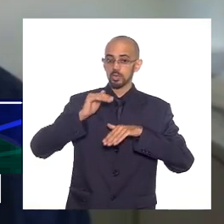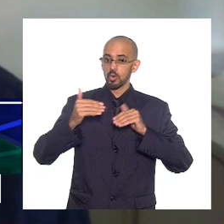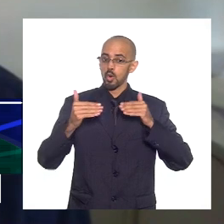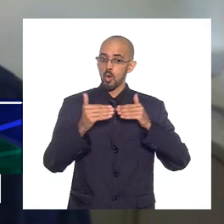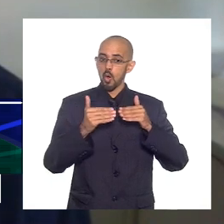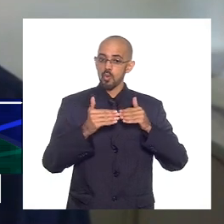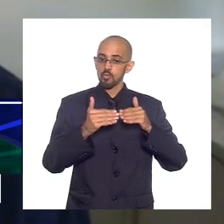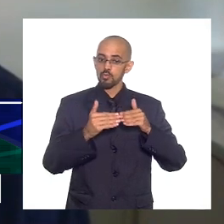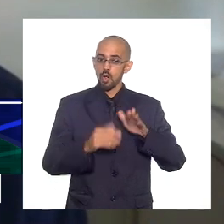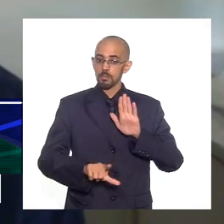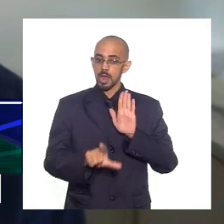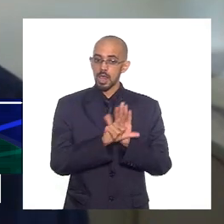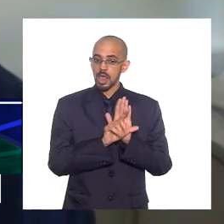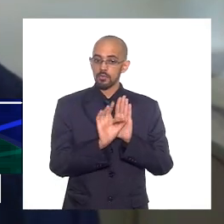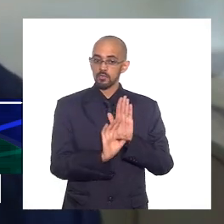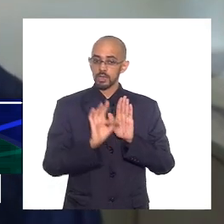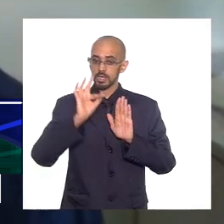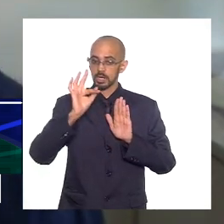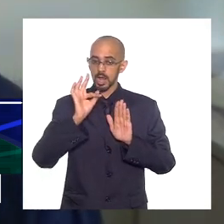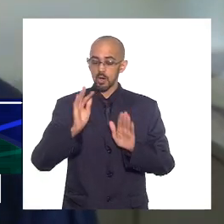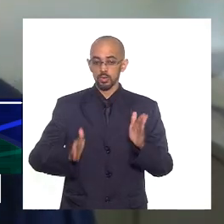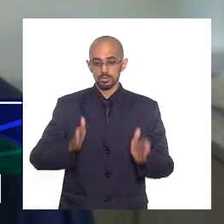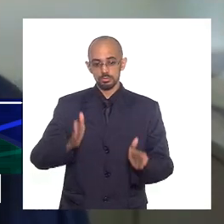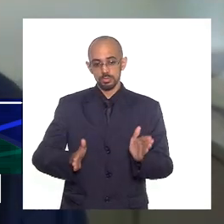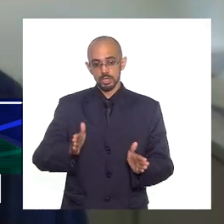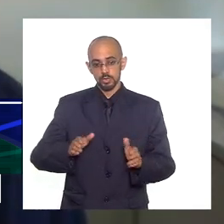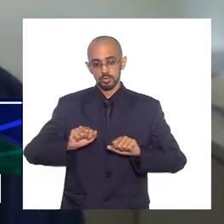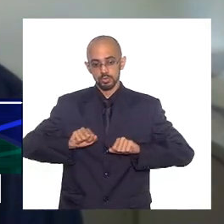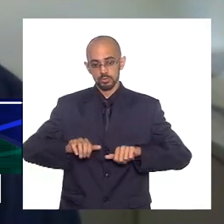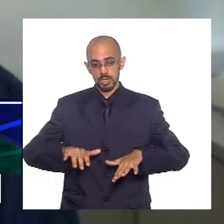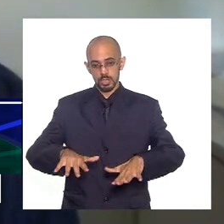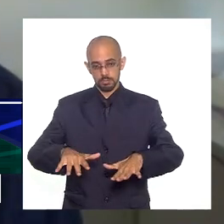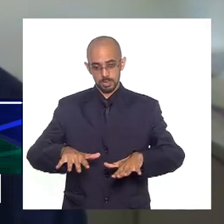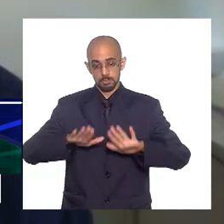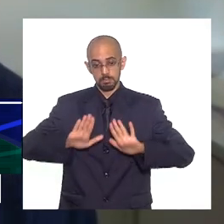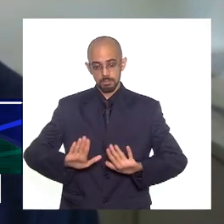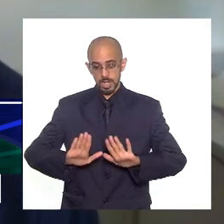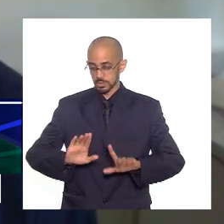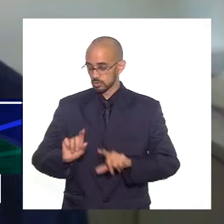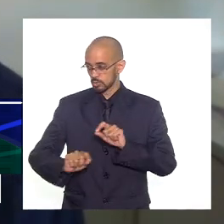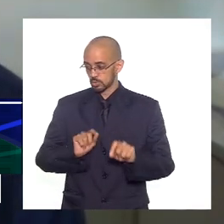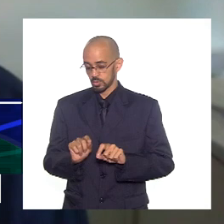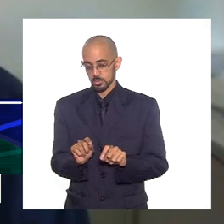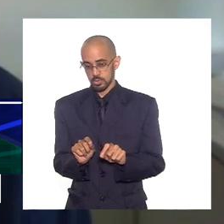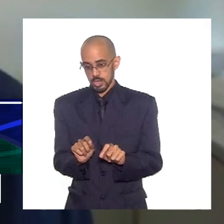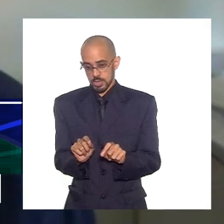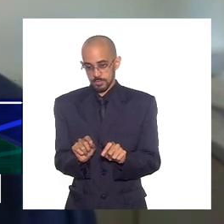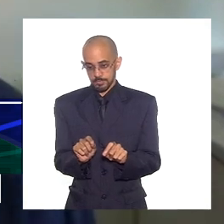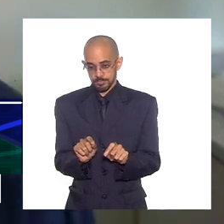federal enquanto perdurasse a pandemia. Mas